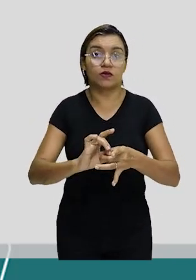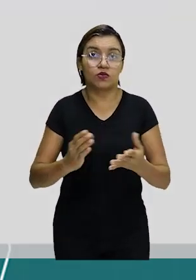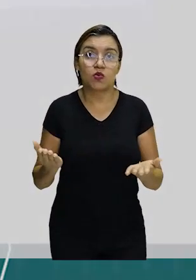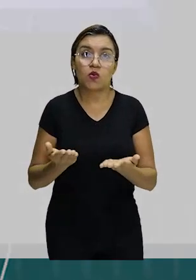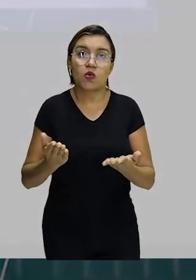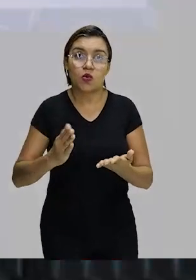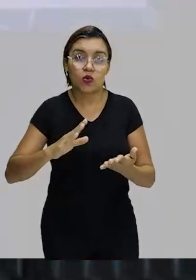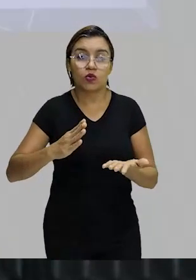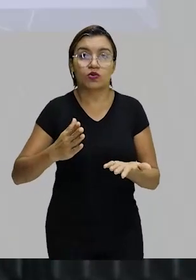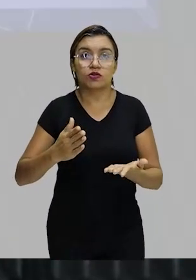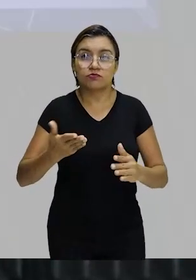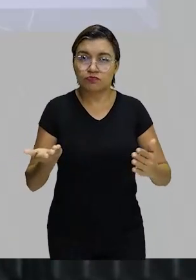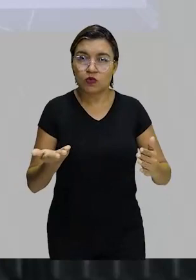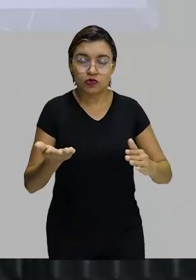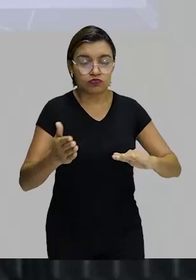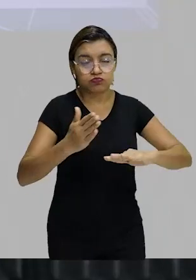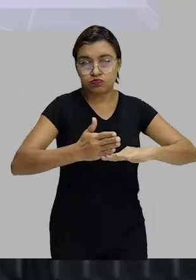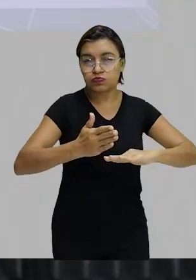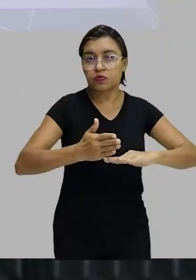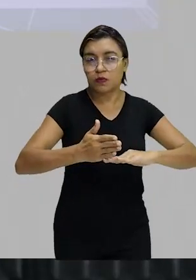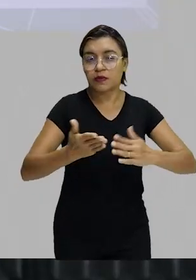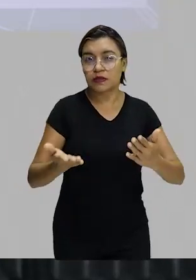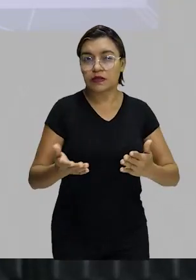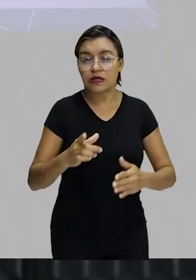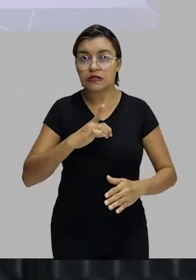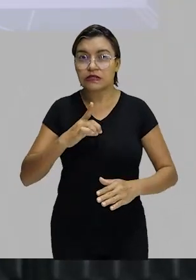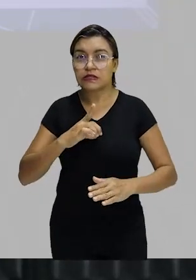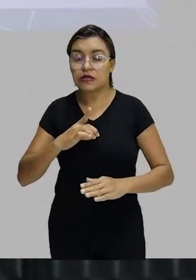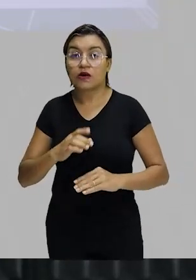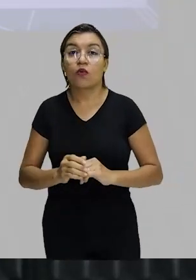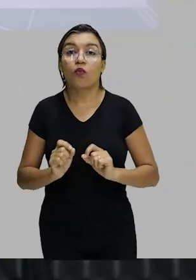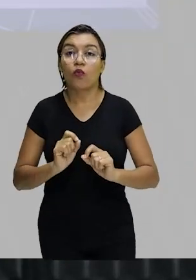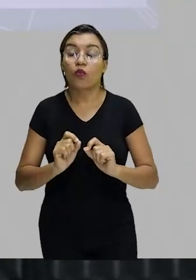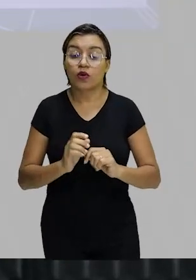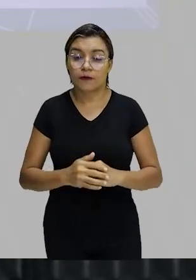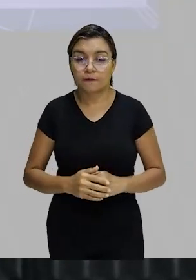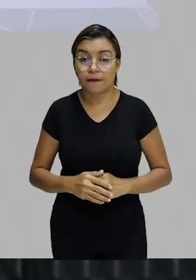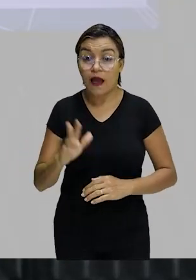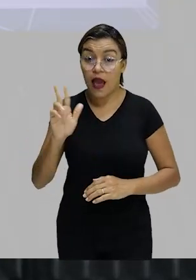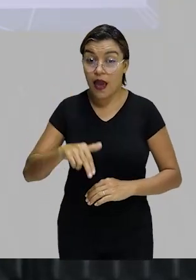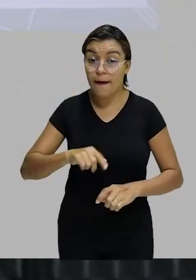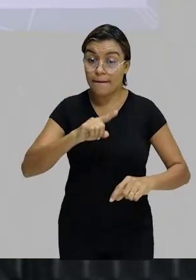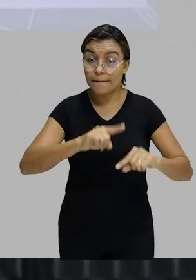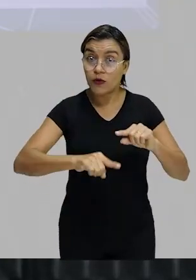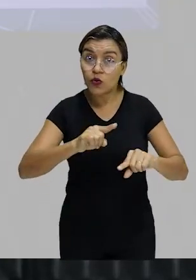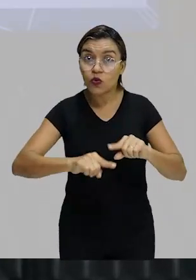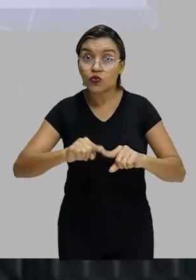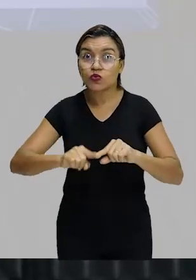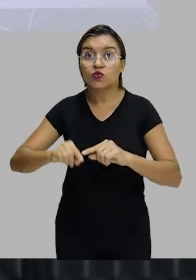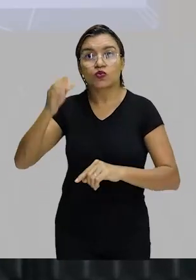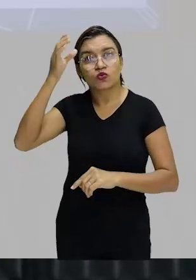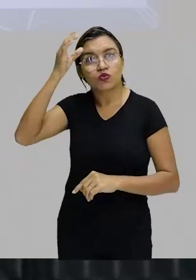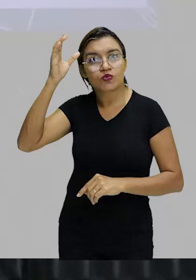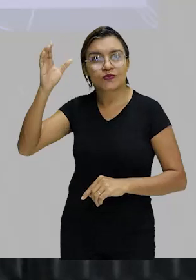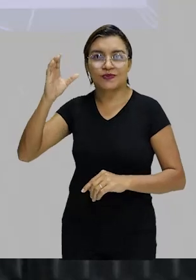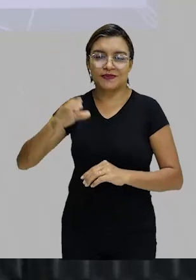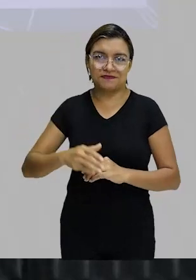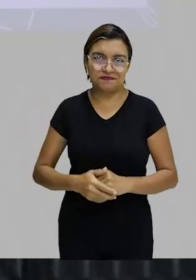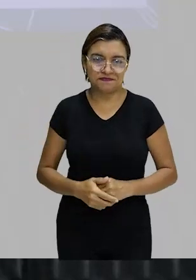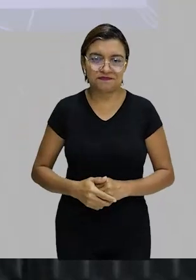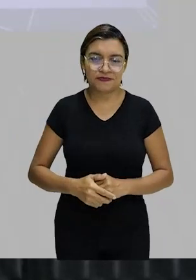mundo moderno ou na concepção ocidental, ele também se refere a produtos culturais, such